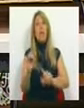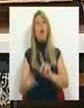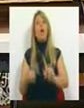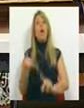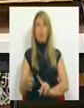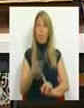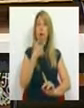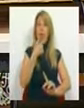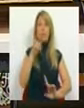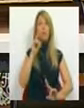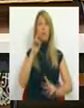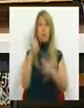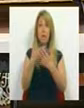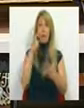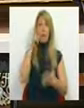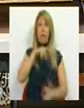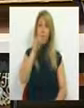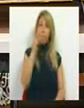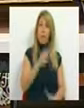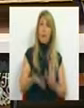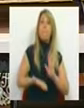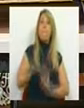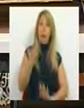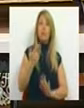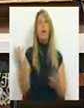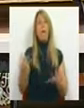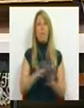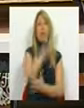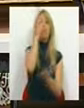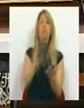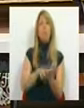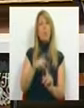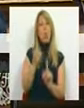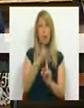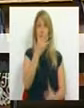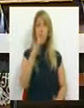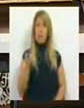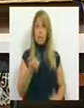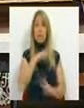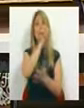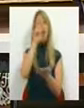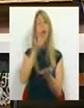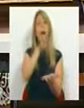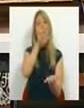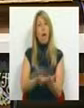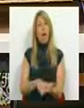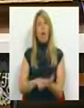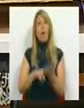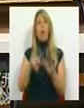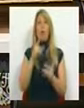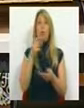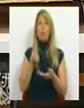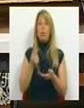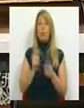mais vulneráveis, foi aprovado em 2015 um subsídio de renda para assegurar que, mesmo depois do período de transição,